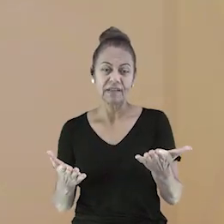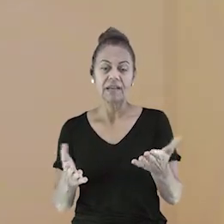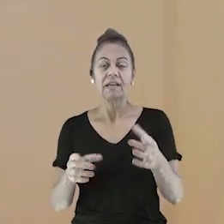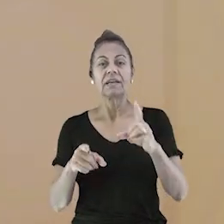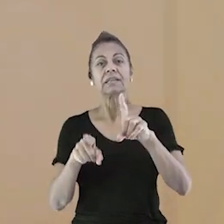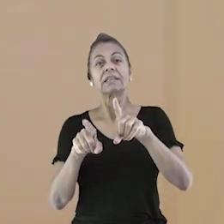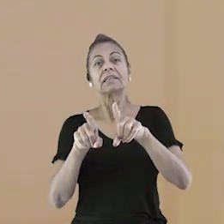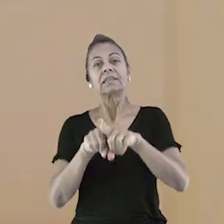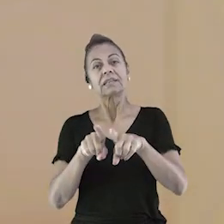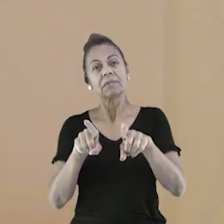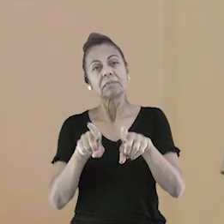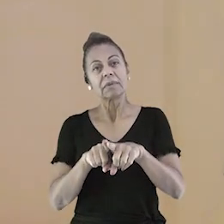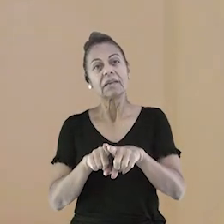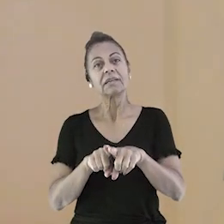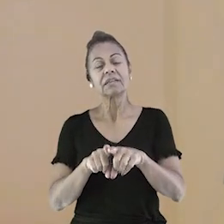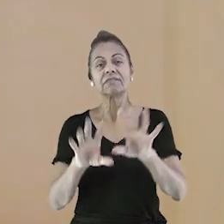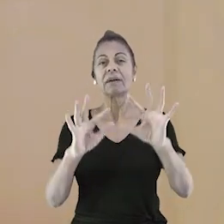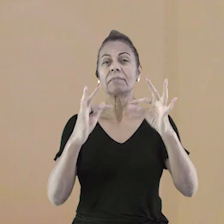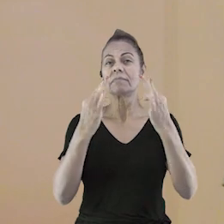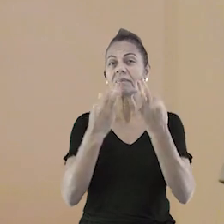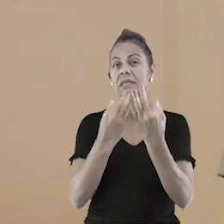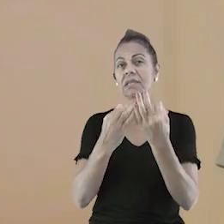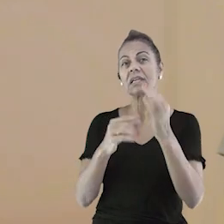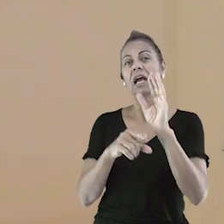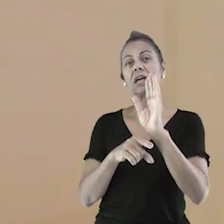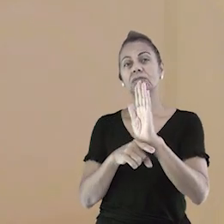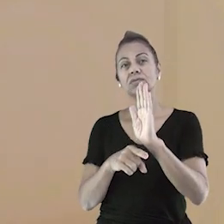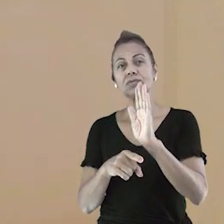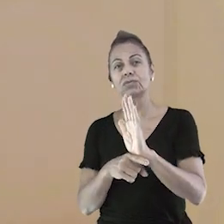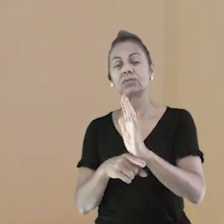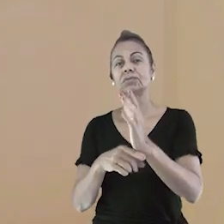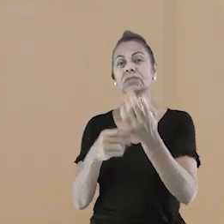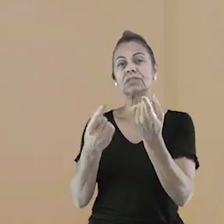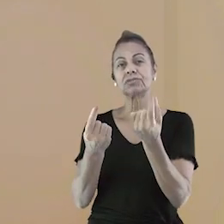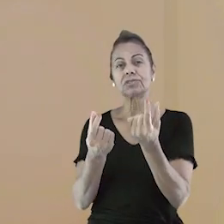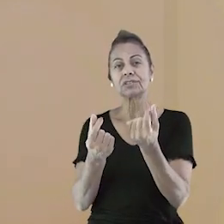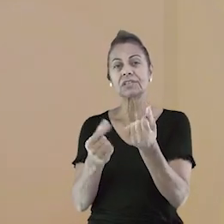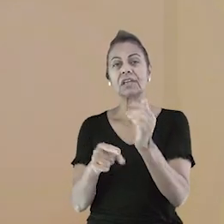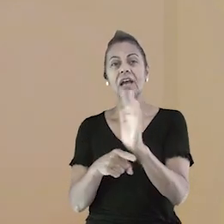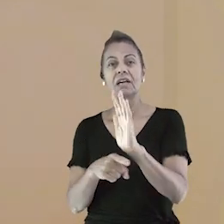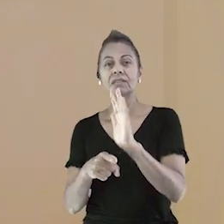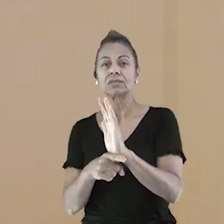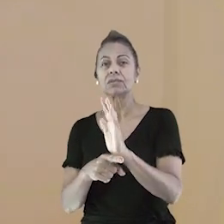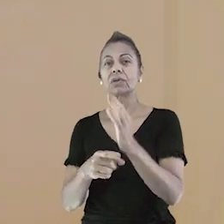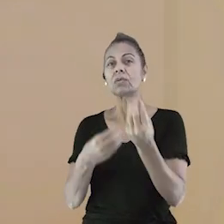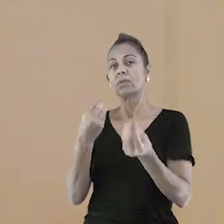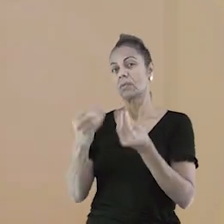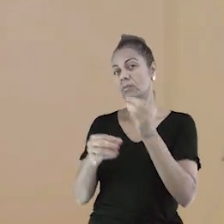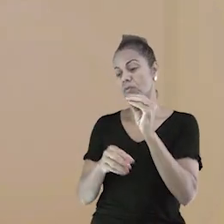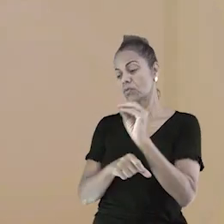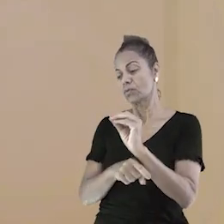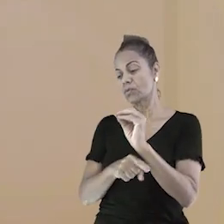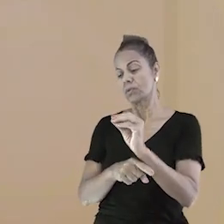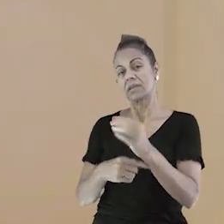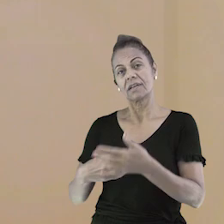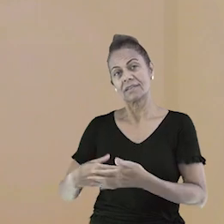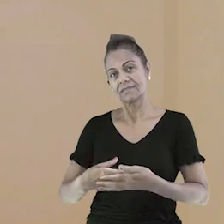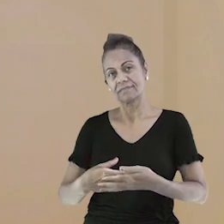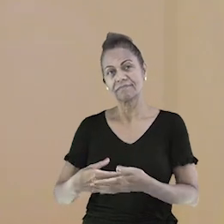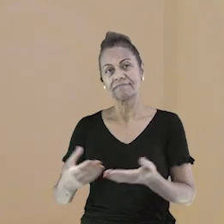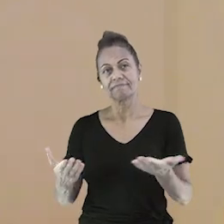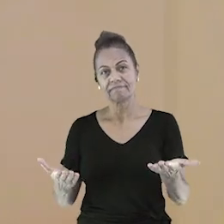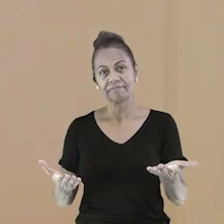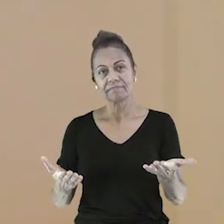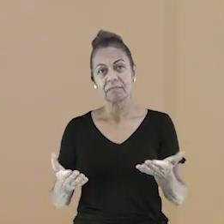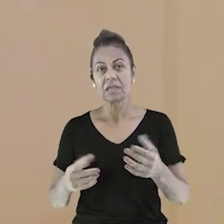tornam menores, acarretando também na dependência econômica dos seus familiares, que terão que direcionar recursos para auxiliar